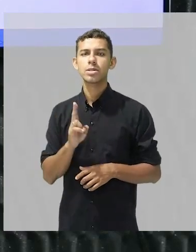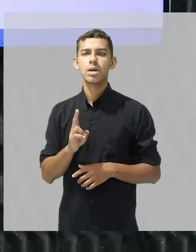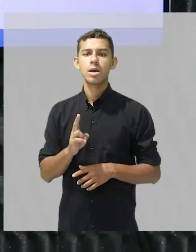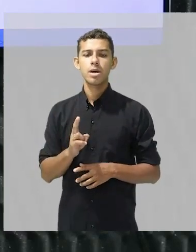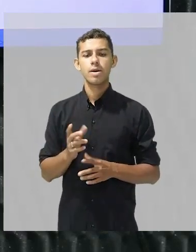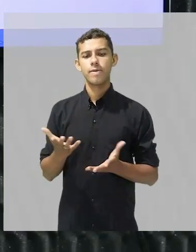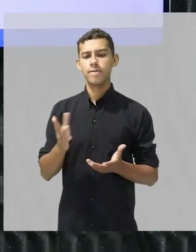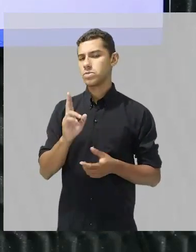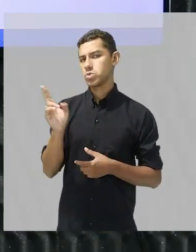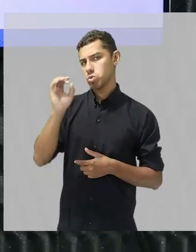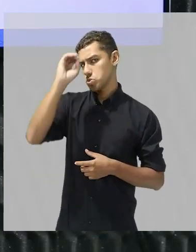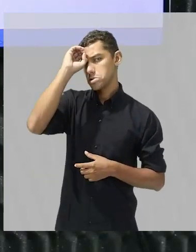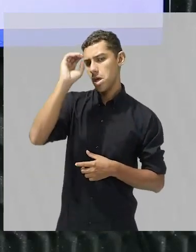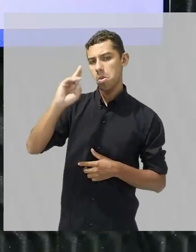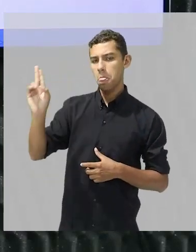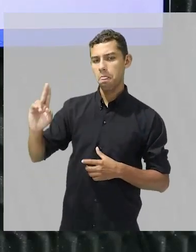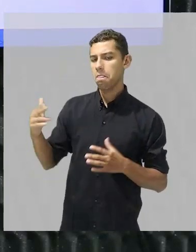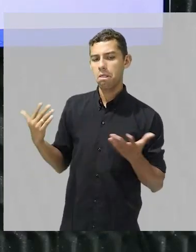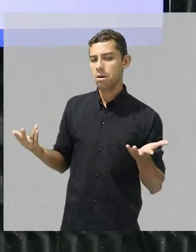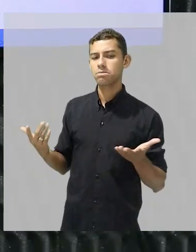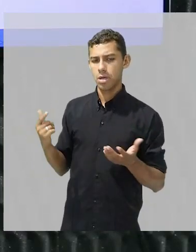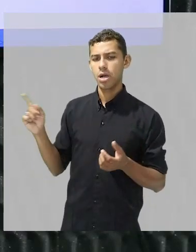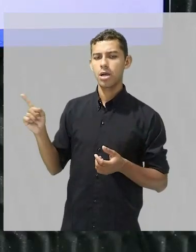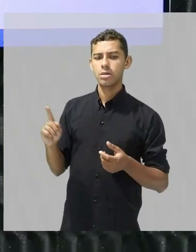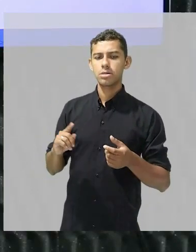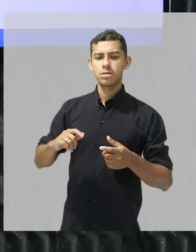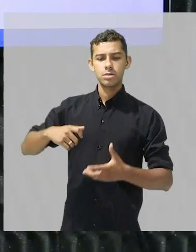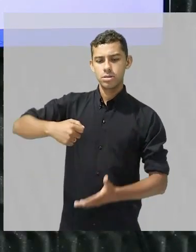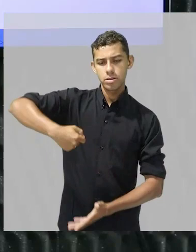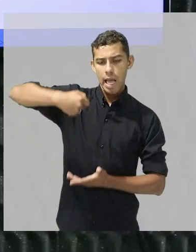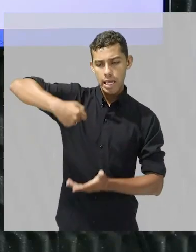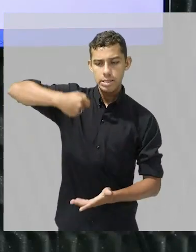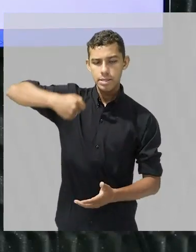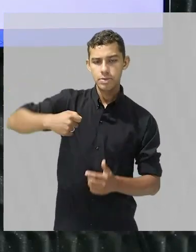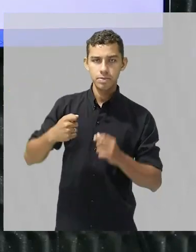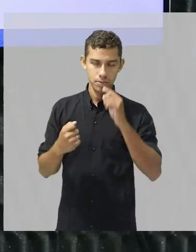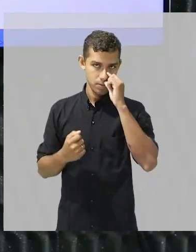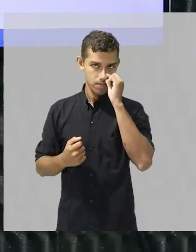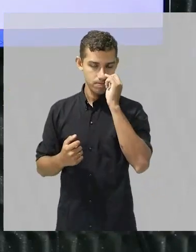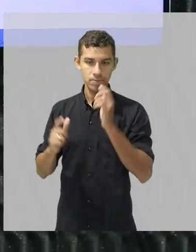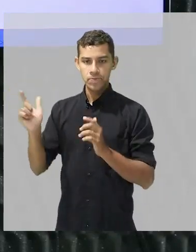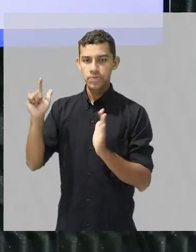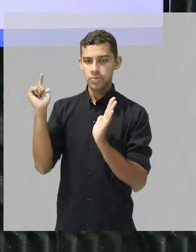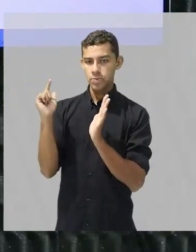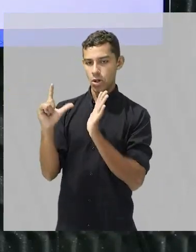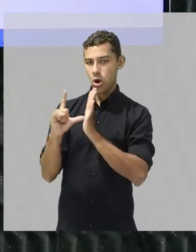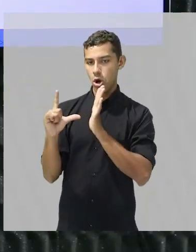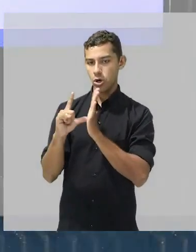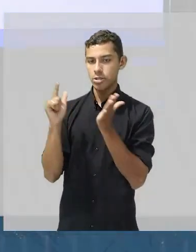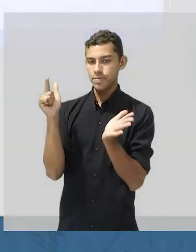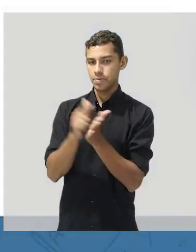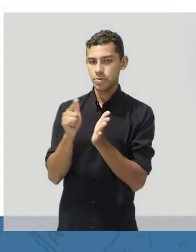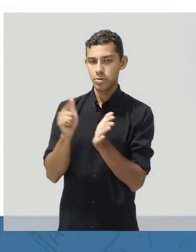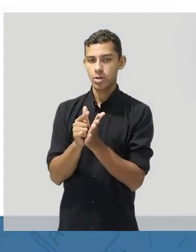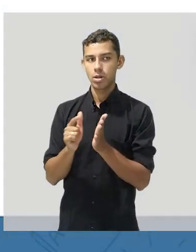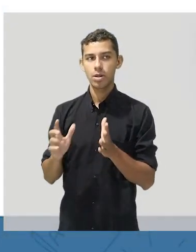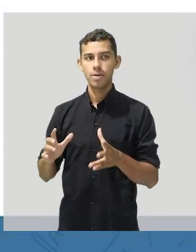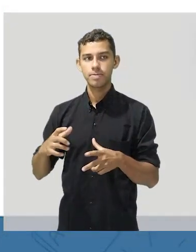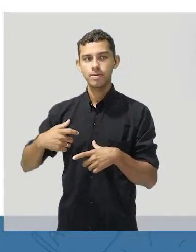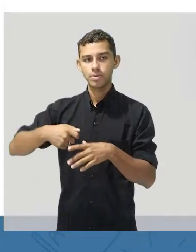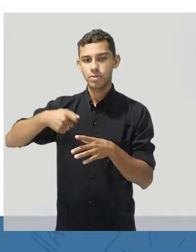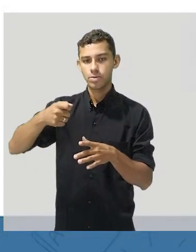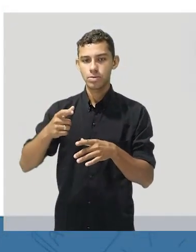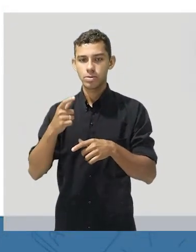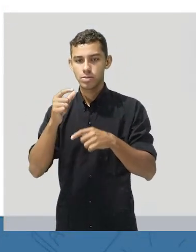fechar sacola. Eu não sei o nome disso aí, tá, gente? Mas eu já fui em papelaria, quando eu ia fazer compras, e o pessoal colocava para